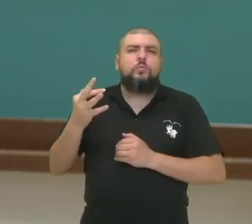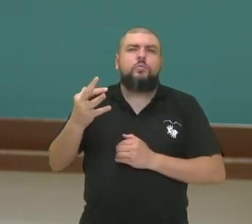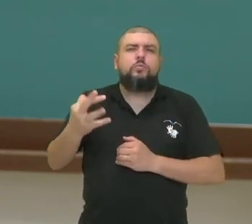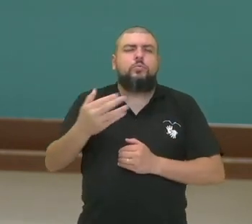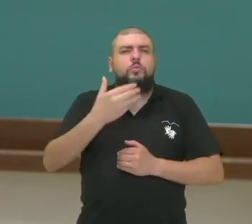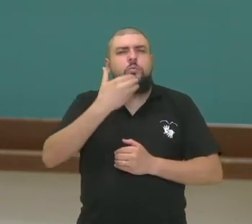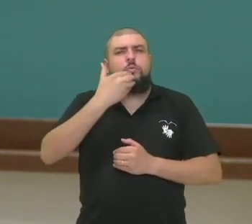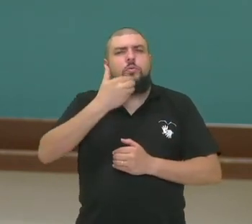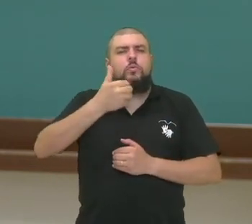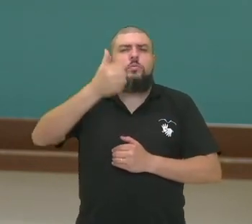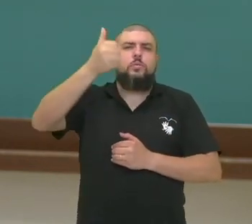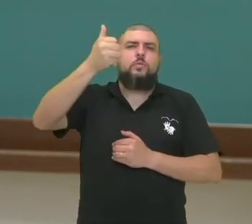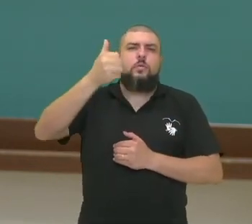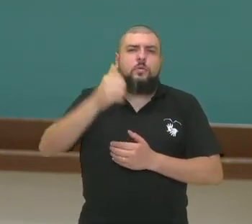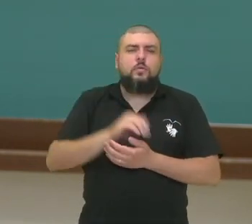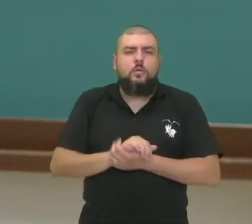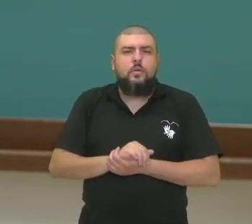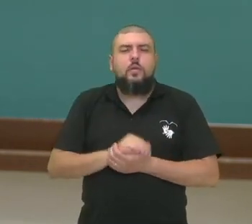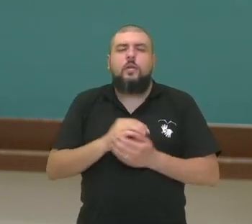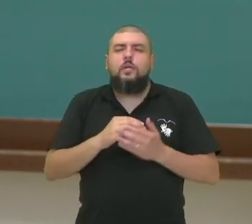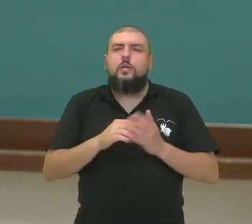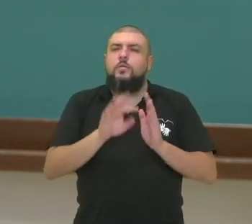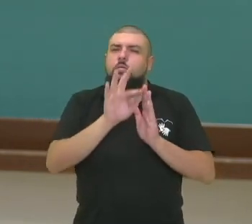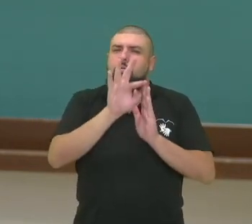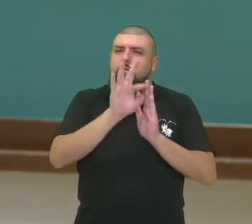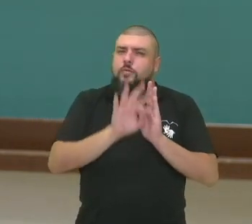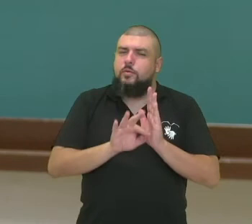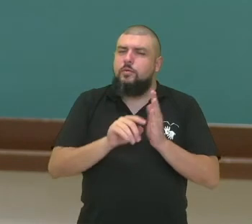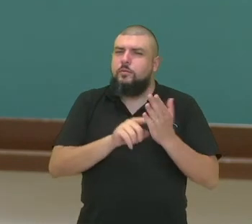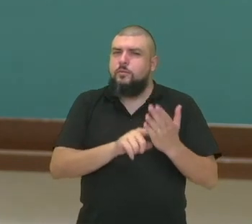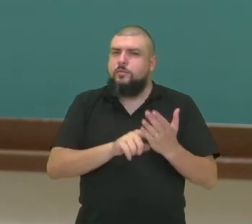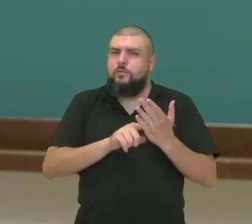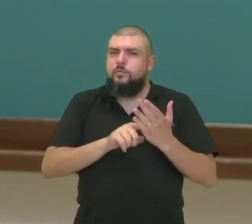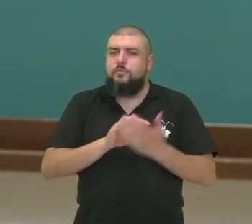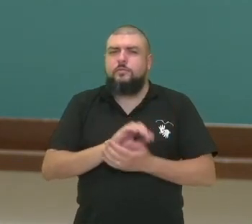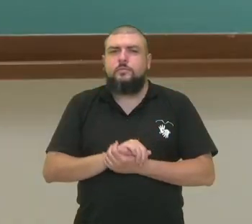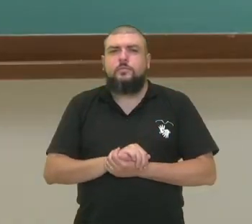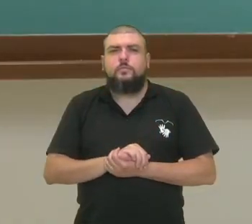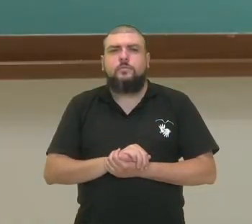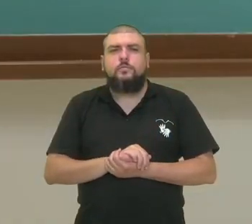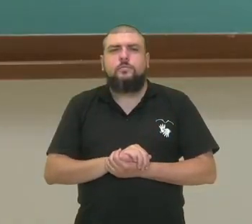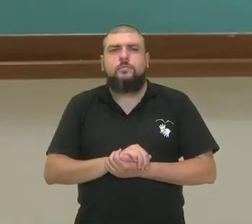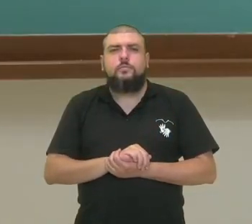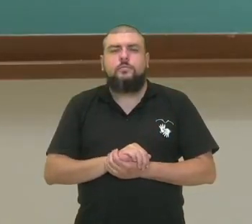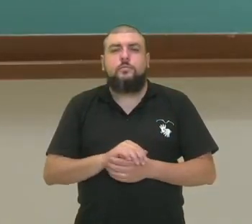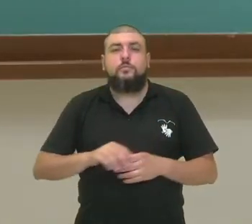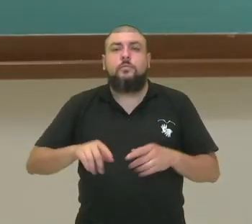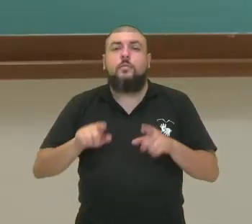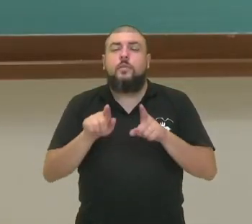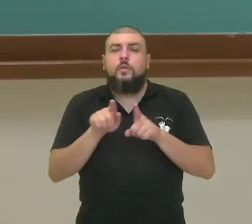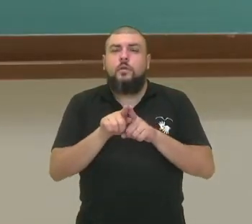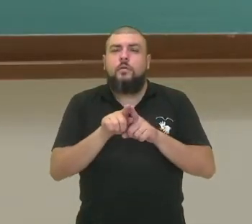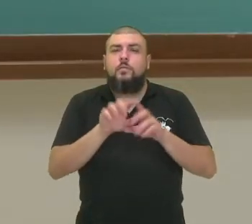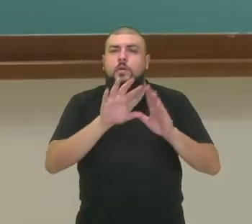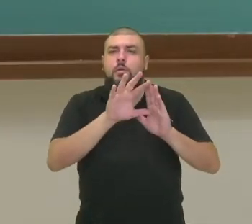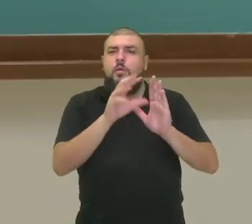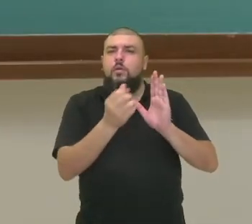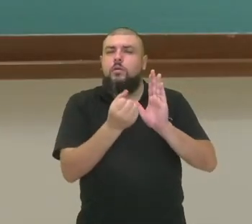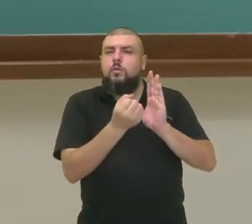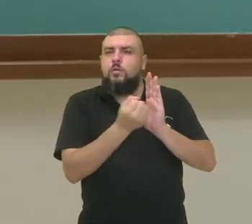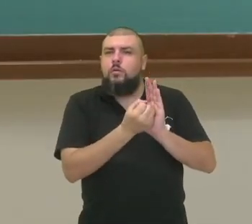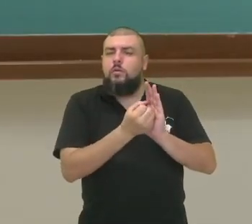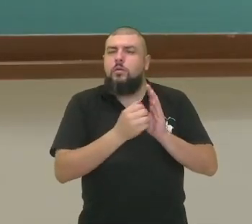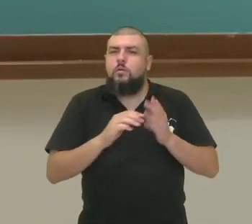mais rico, glorioso, que o hino nos traz, certo? E agora vamos falar sobre os símbolos e os hinos